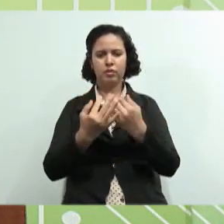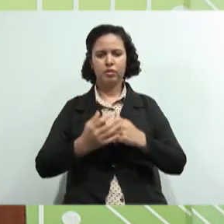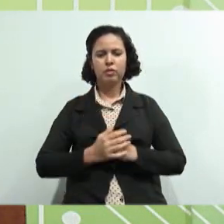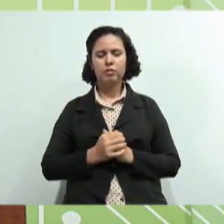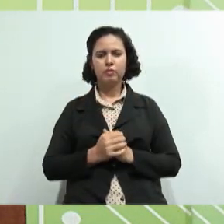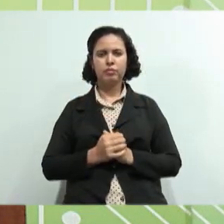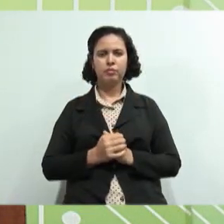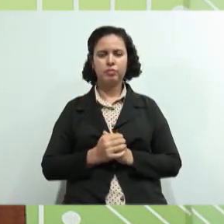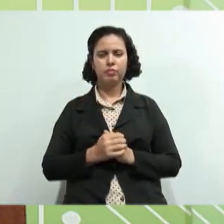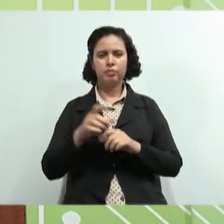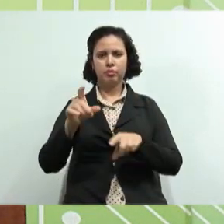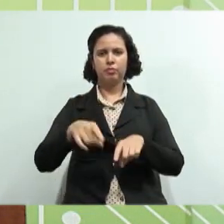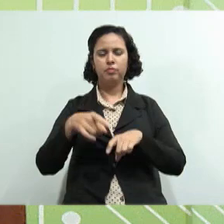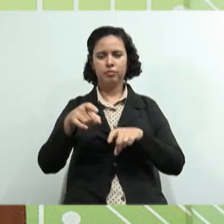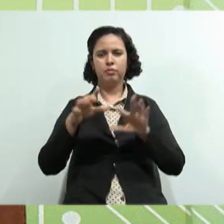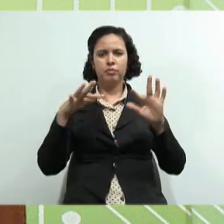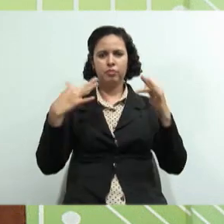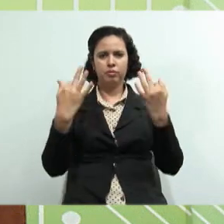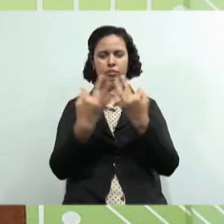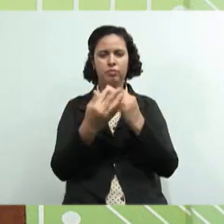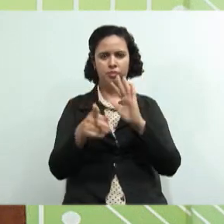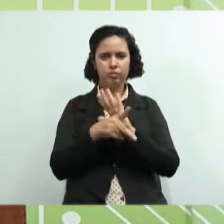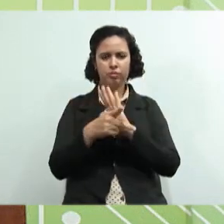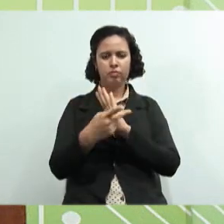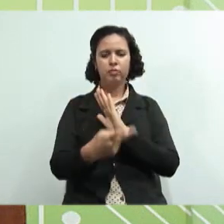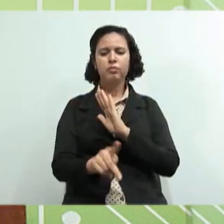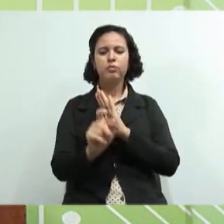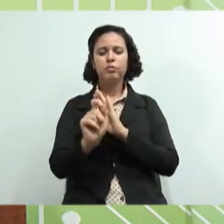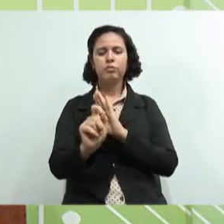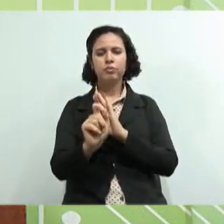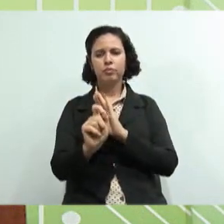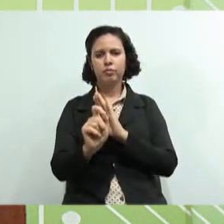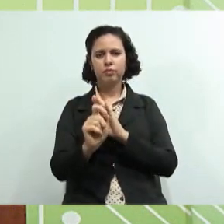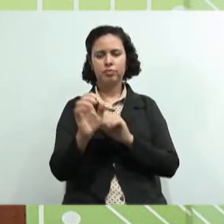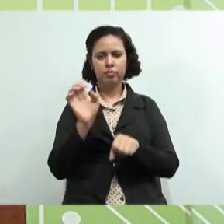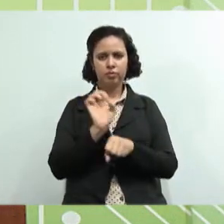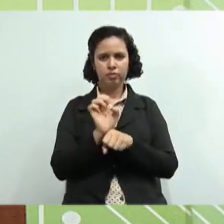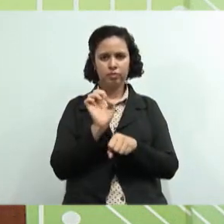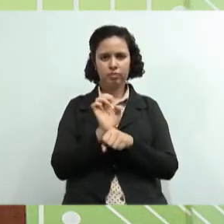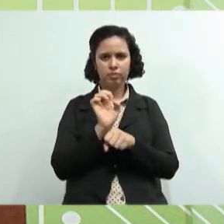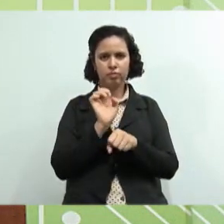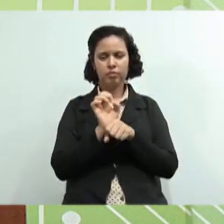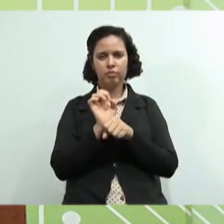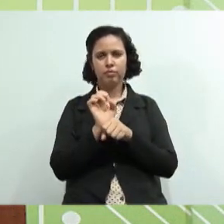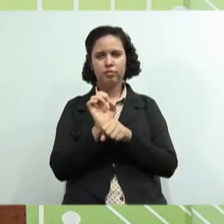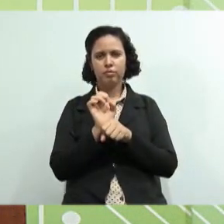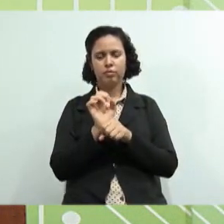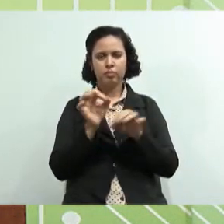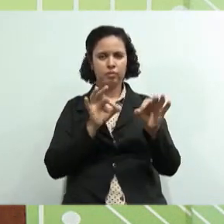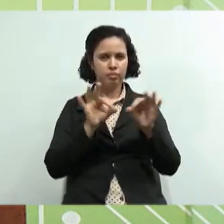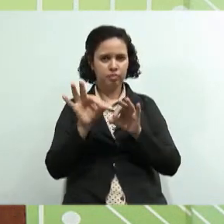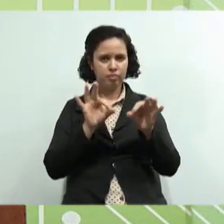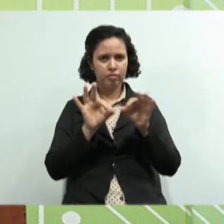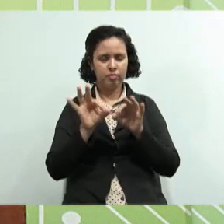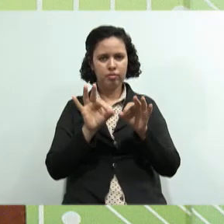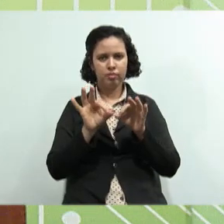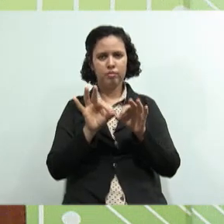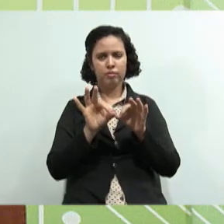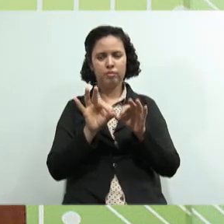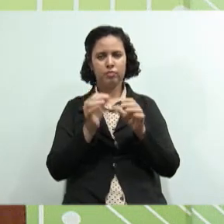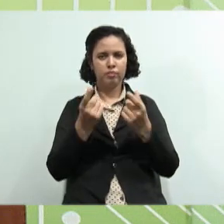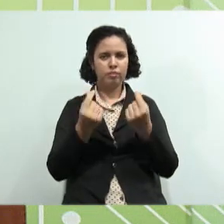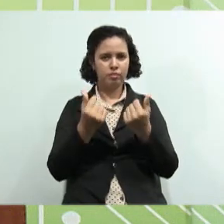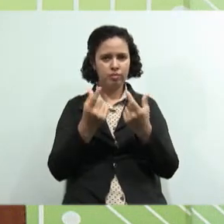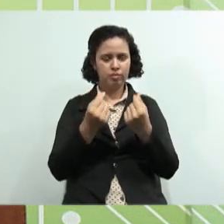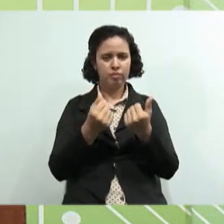agricultura familiar já é uma realidade no nosso estado. Ela já representa uma grande parte da nossa atividade econômica. Isso também porque